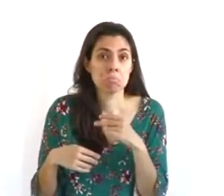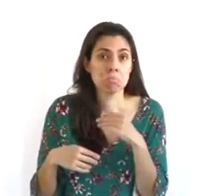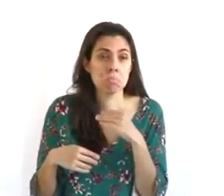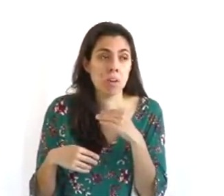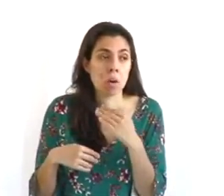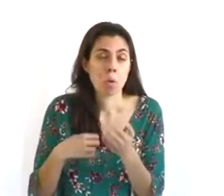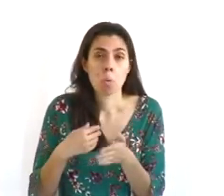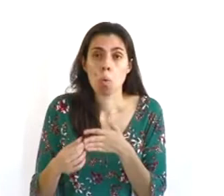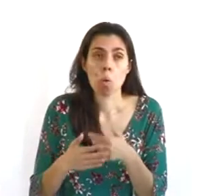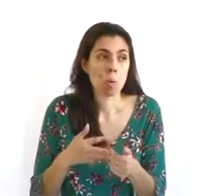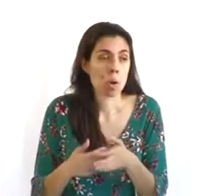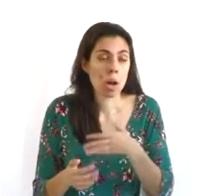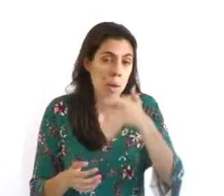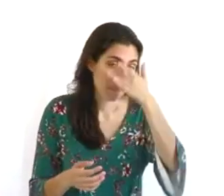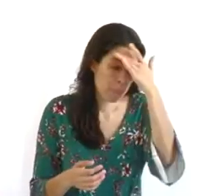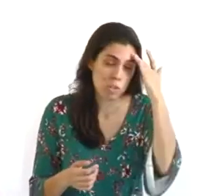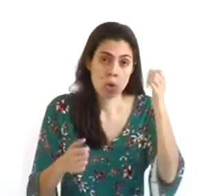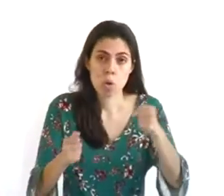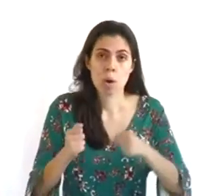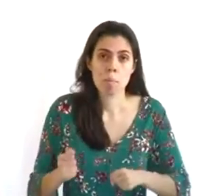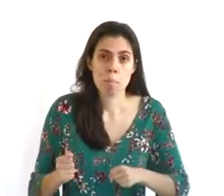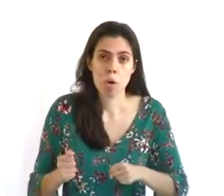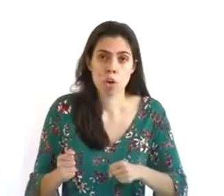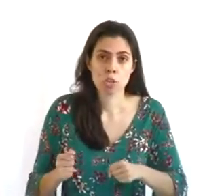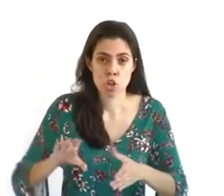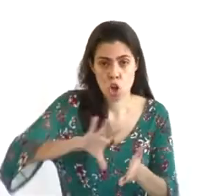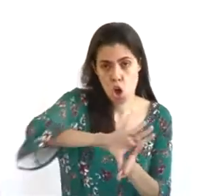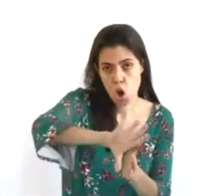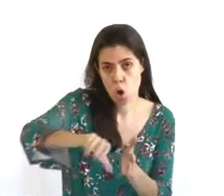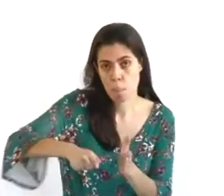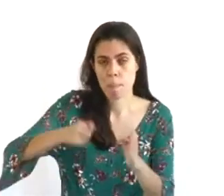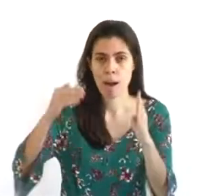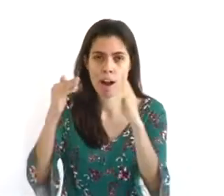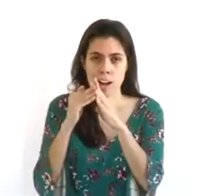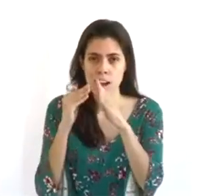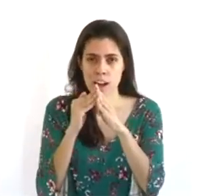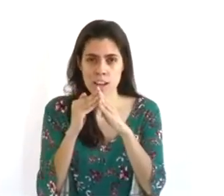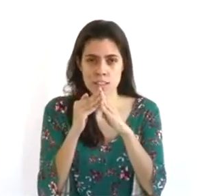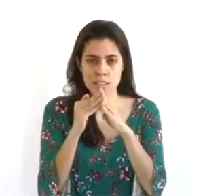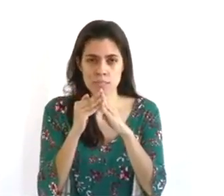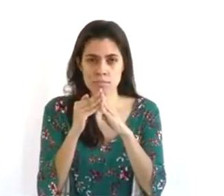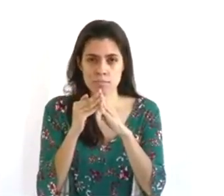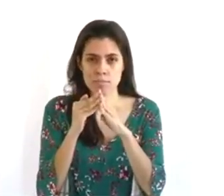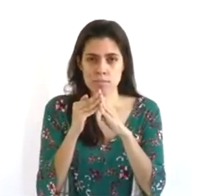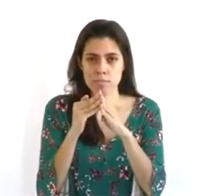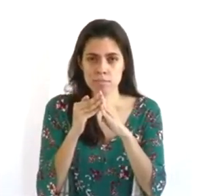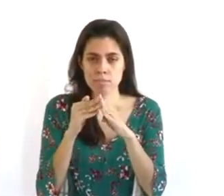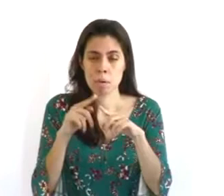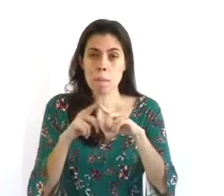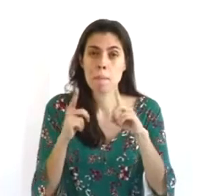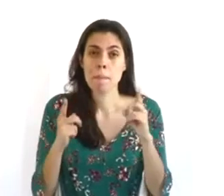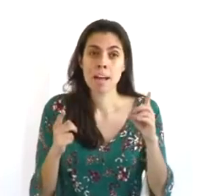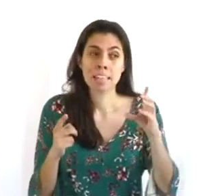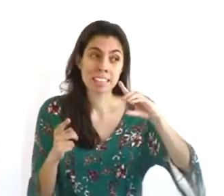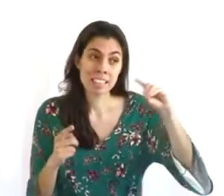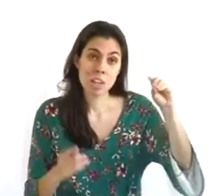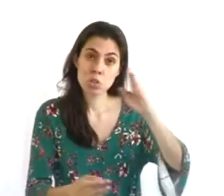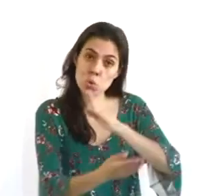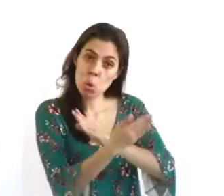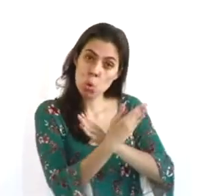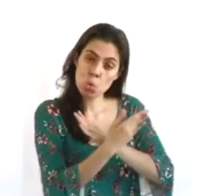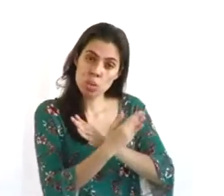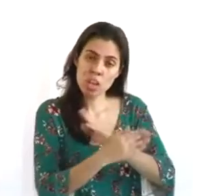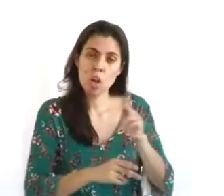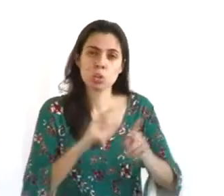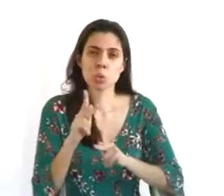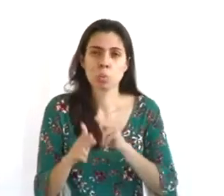pão que penosamente granjeastes. Aos seus amados Ele o dá enquanto dorme. E era assim lá em Israel, sabia, irmãos? Enquanto